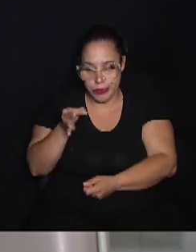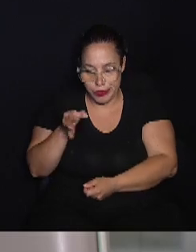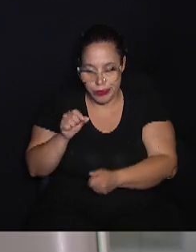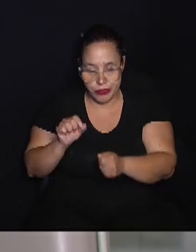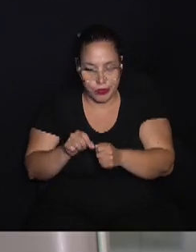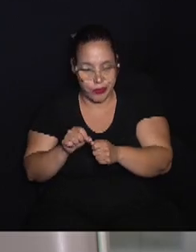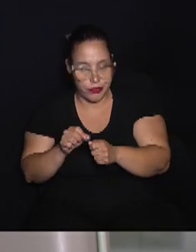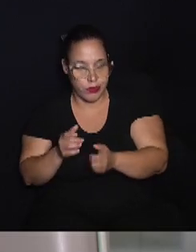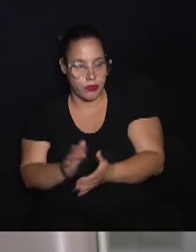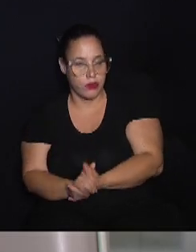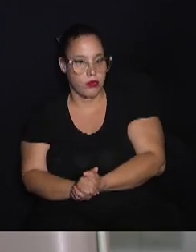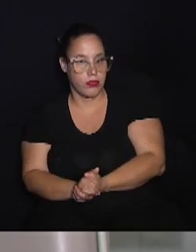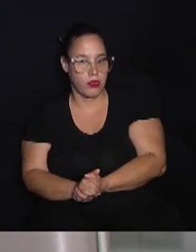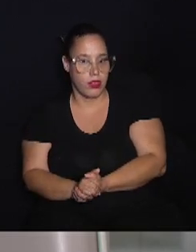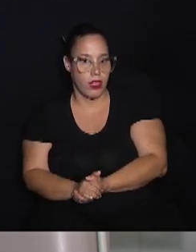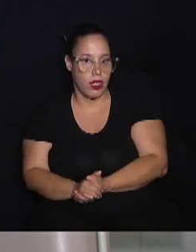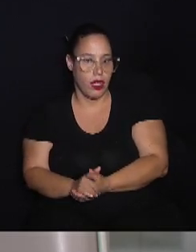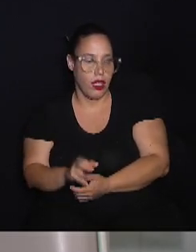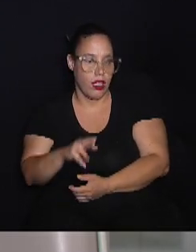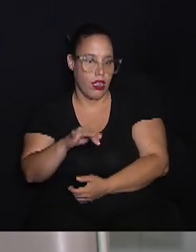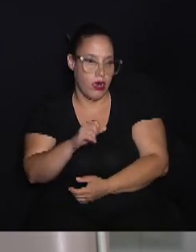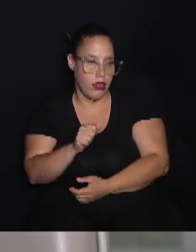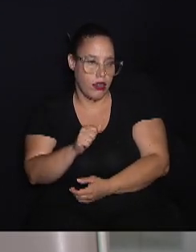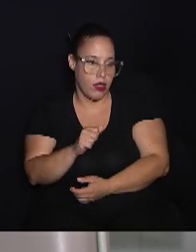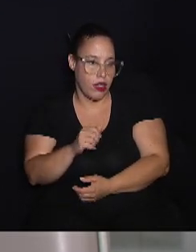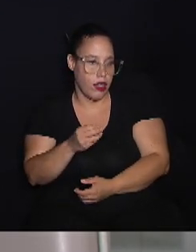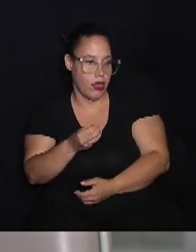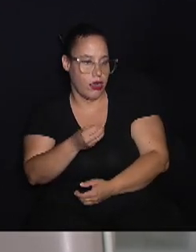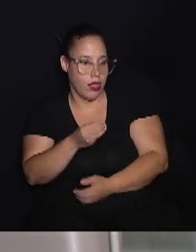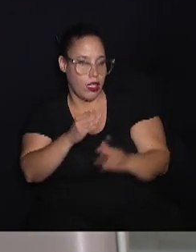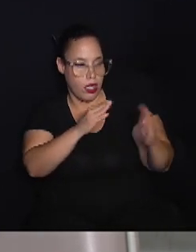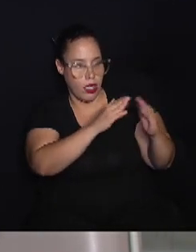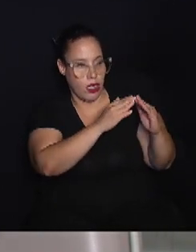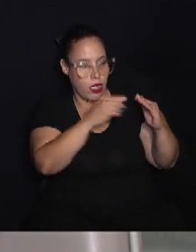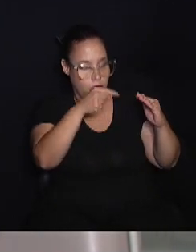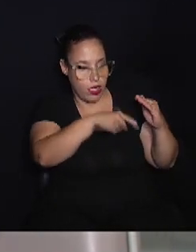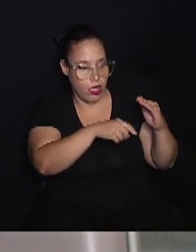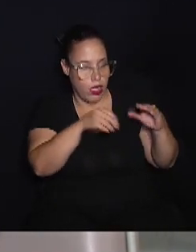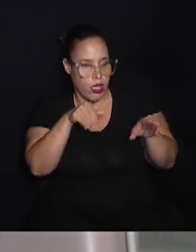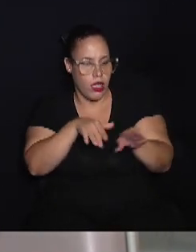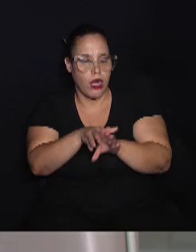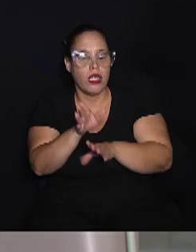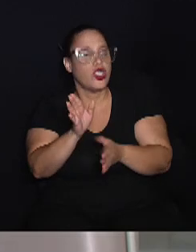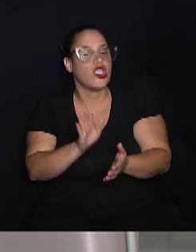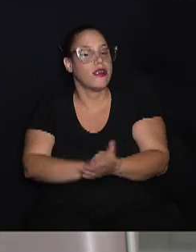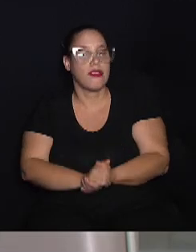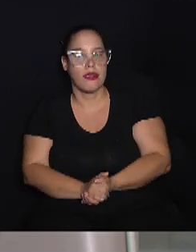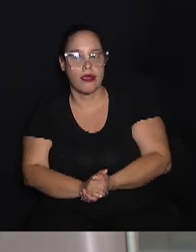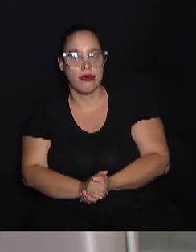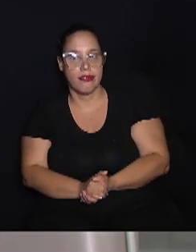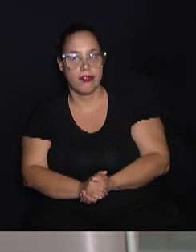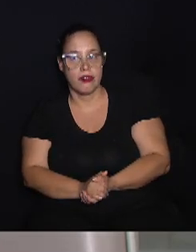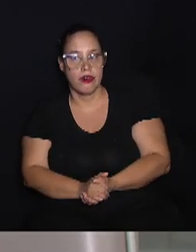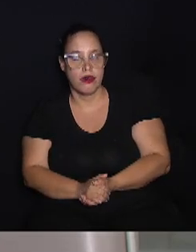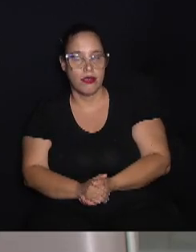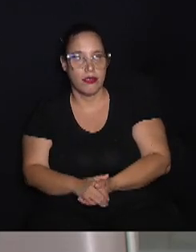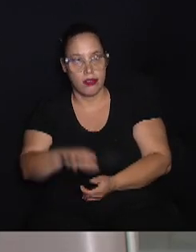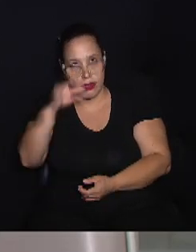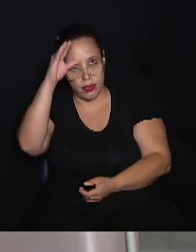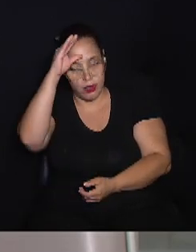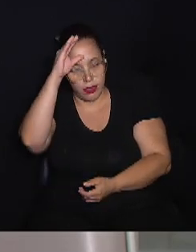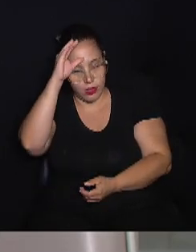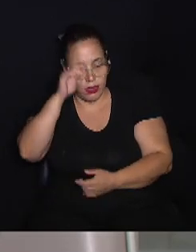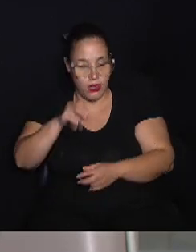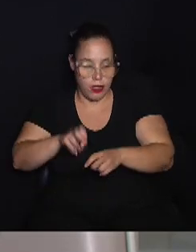aquele aquela aquela receita né que a vizinha vai lá e Indica que o tiozinho que trabalha lá no